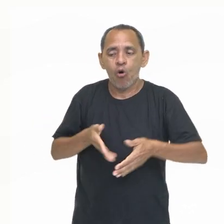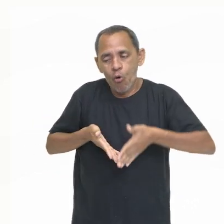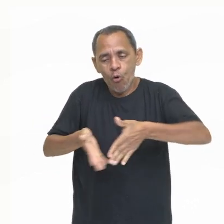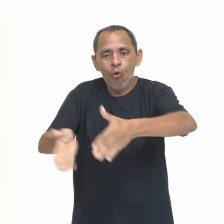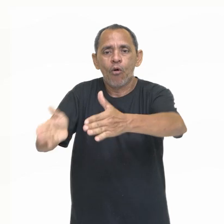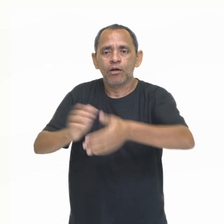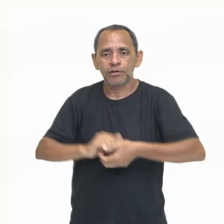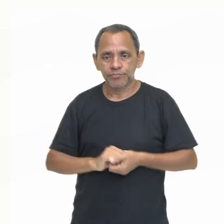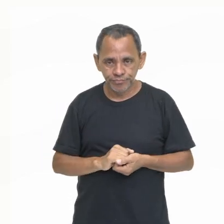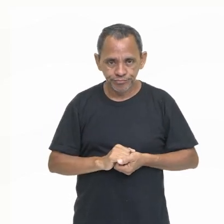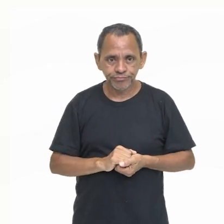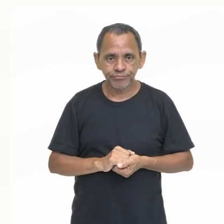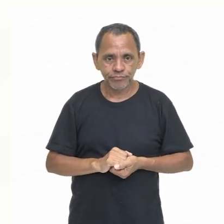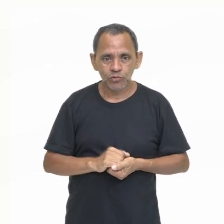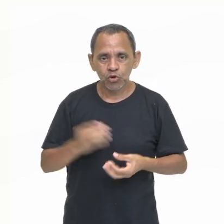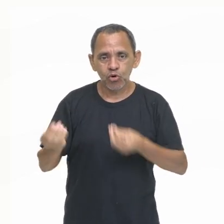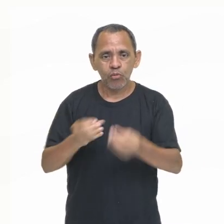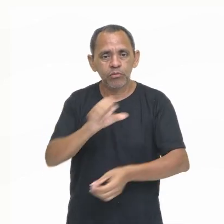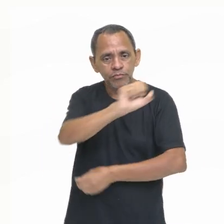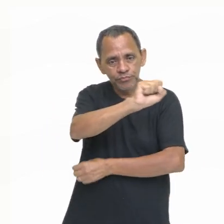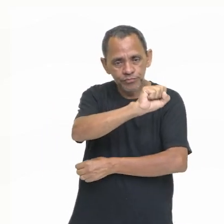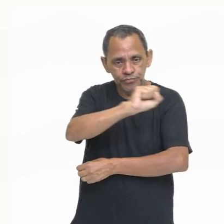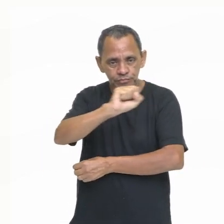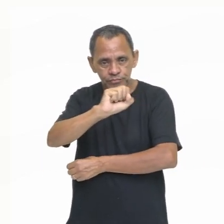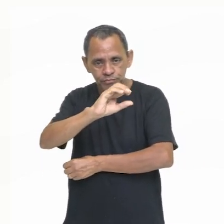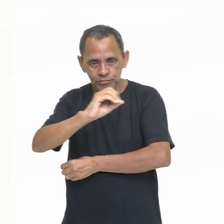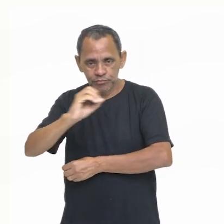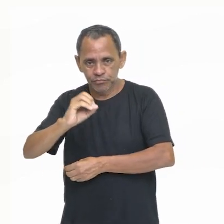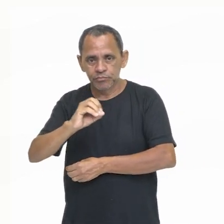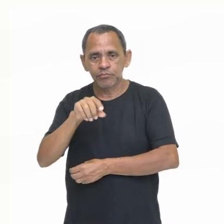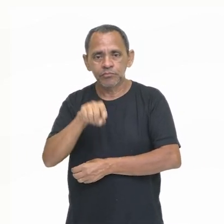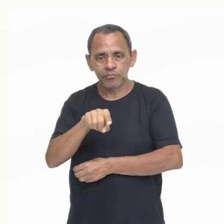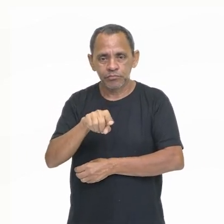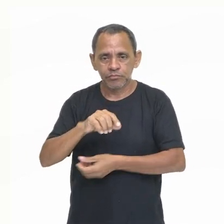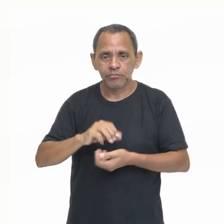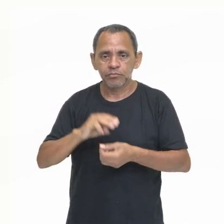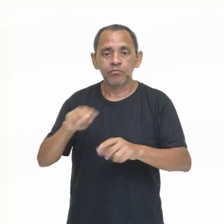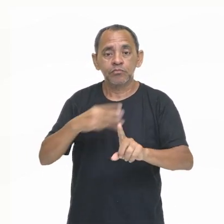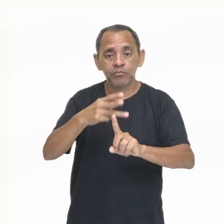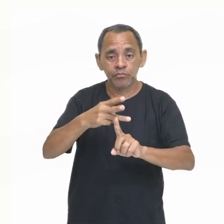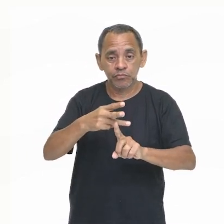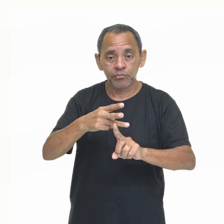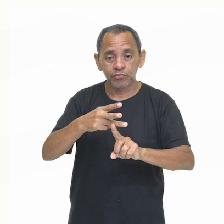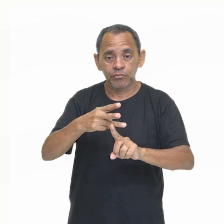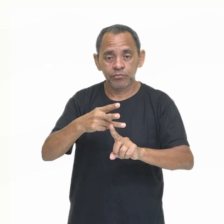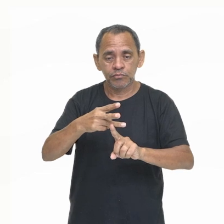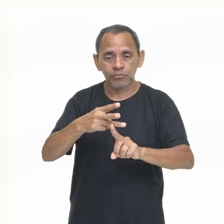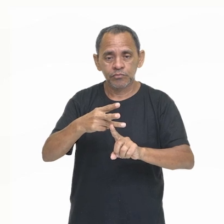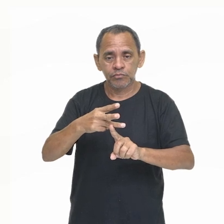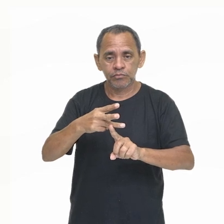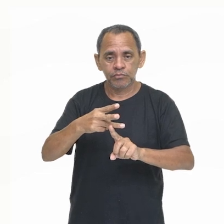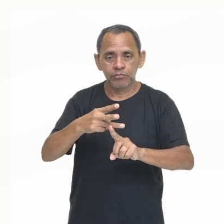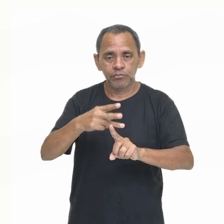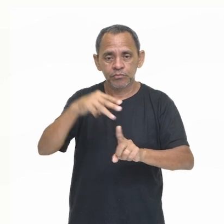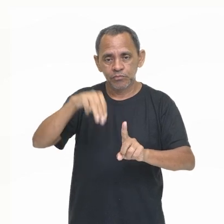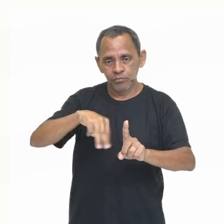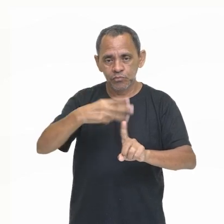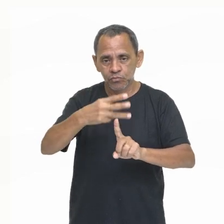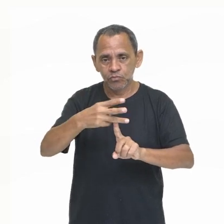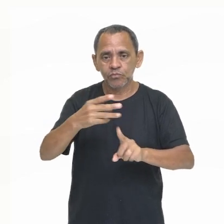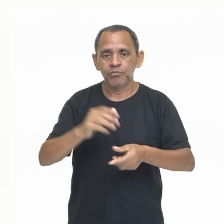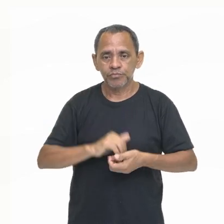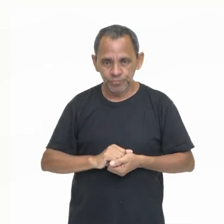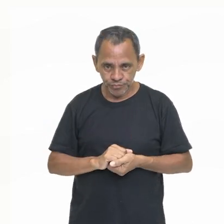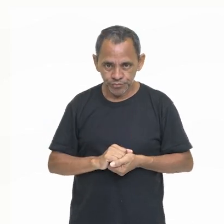8.800.000 metros cúbicos de terra. E a pergunta é, isso equivale a quantos quilômetros cúbicos? Então,